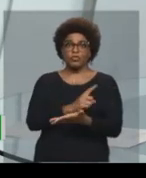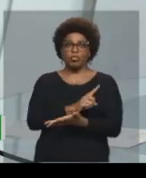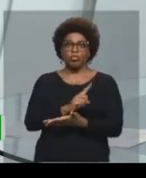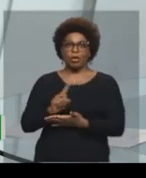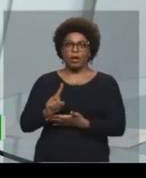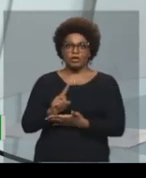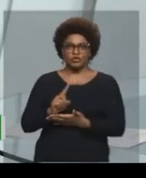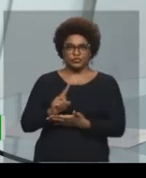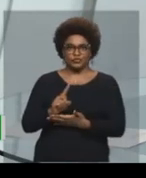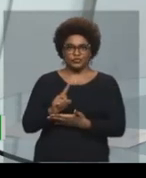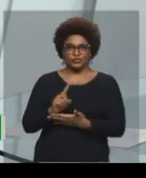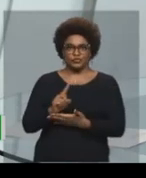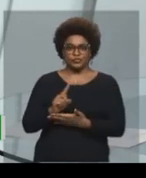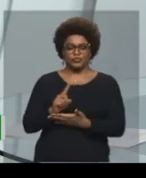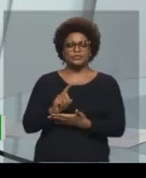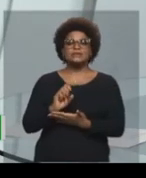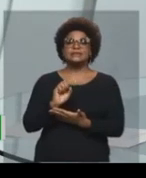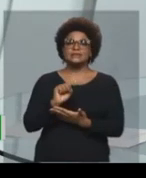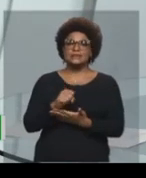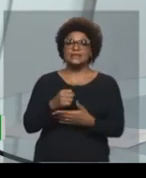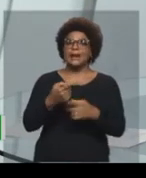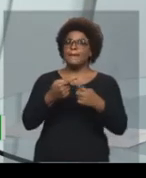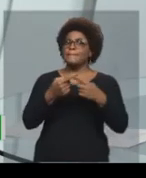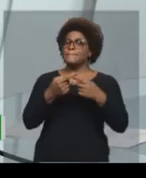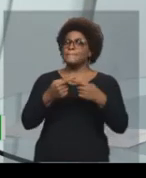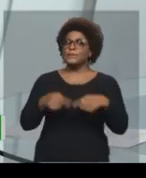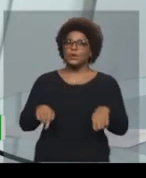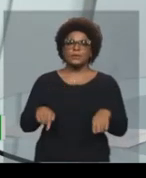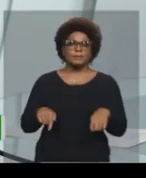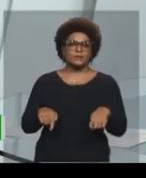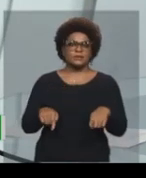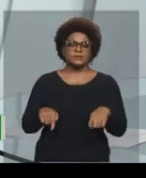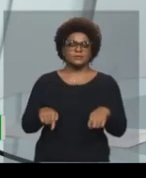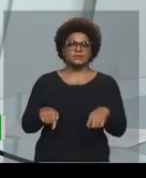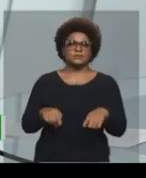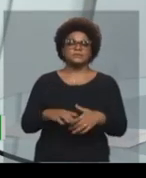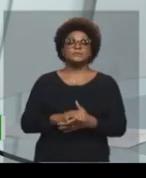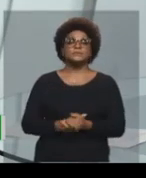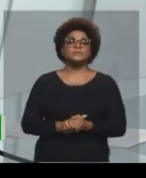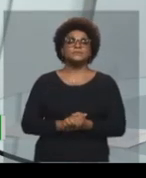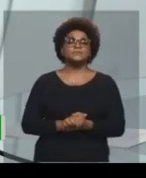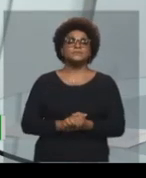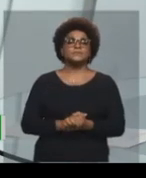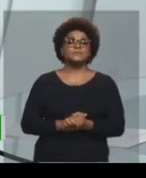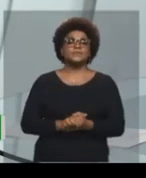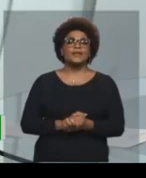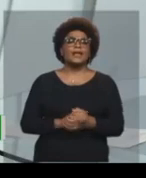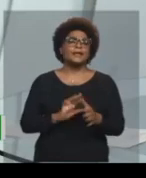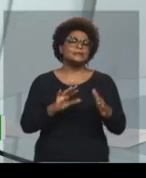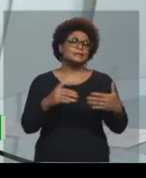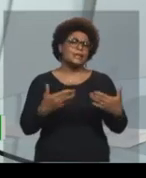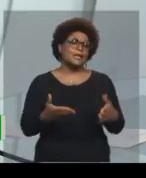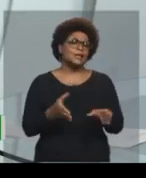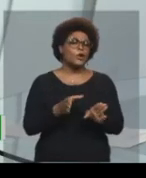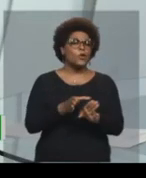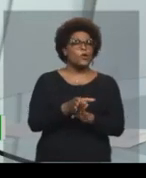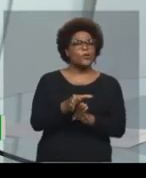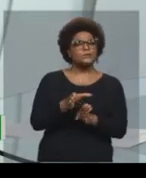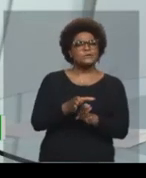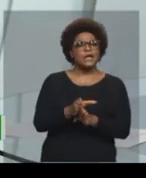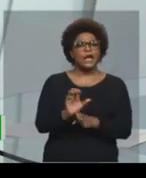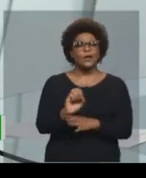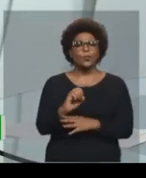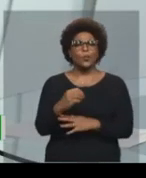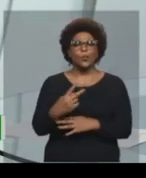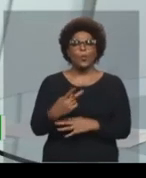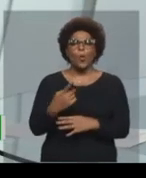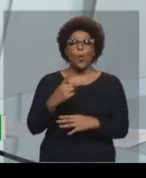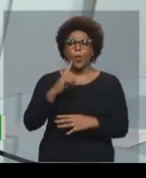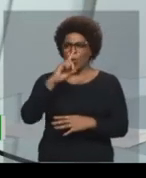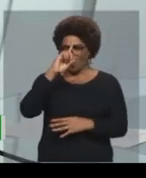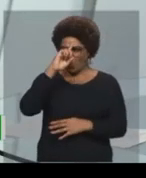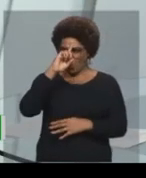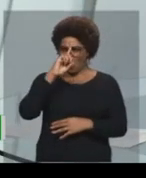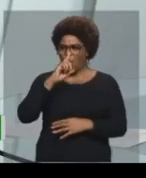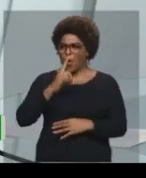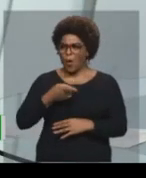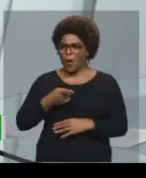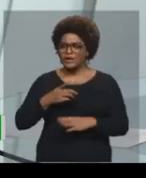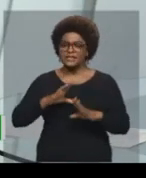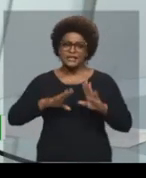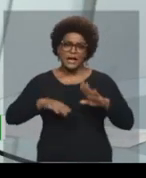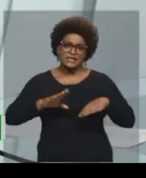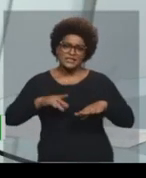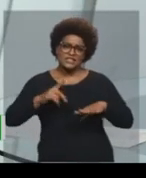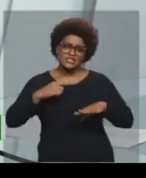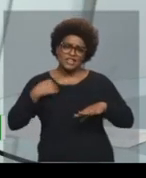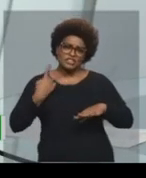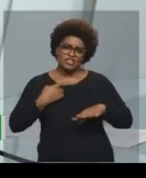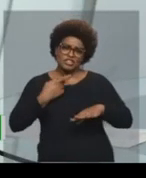proibição. Então, e aí, nessa questão de conselho, ordem, muitas vezes, né, quando a gente está